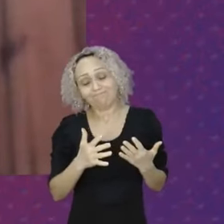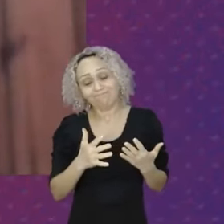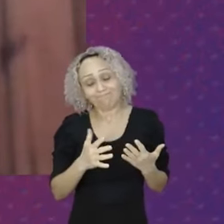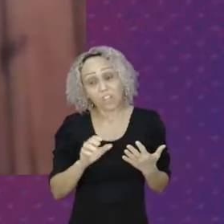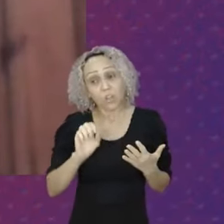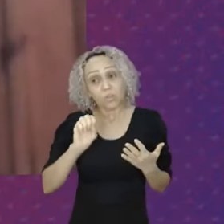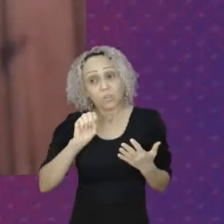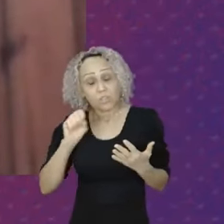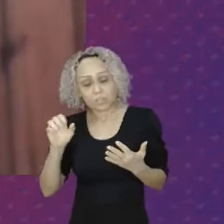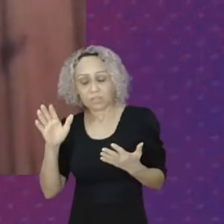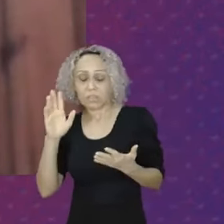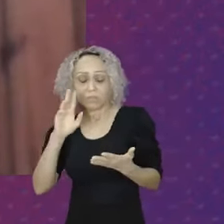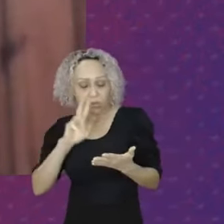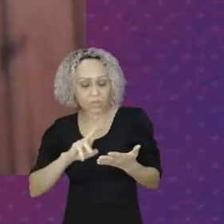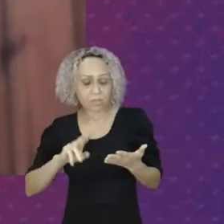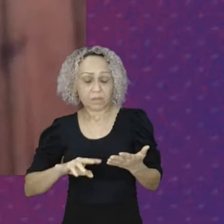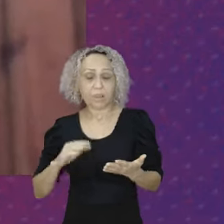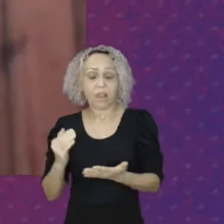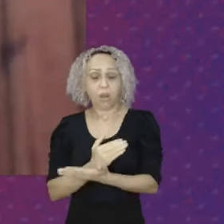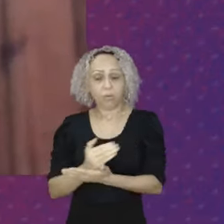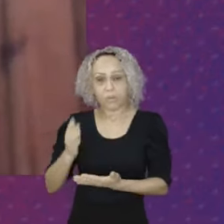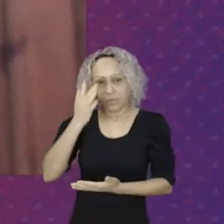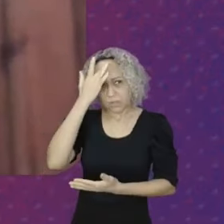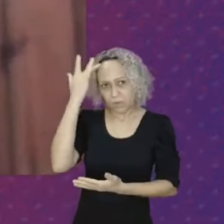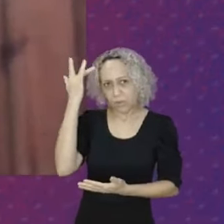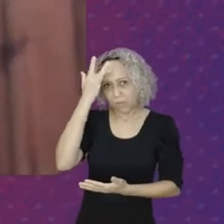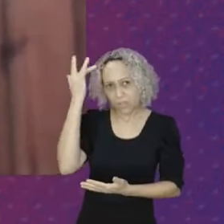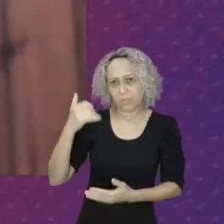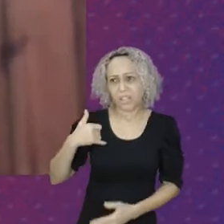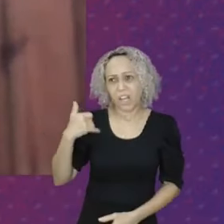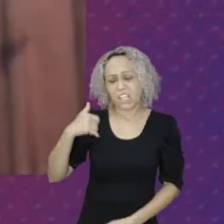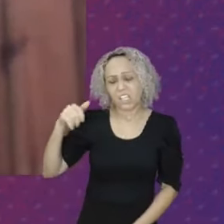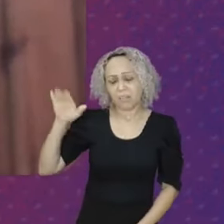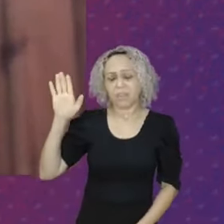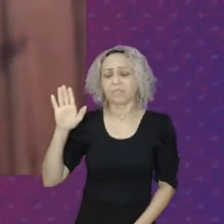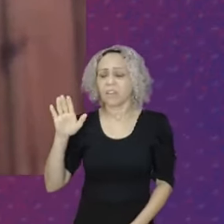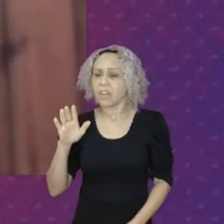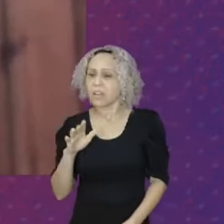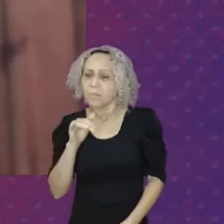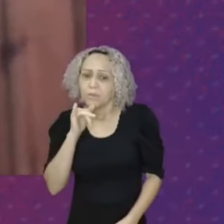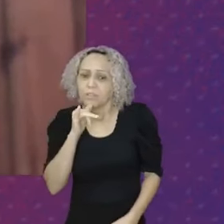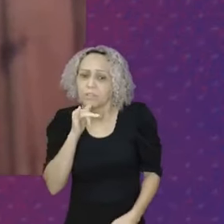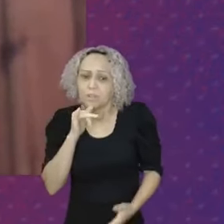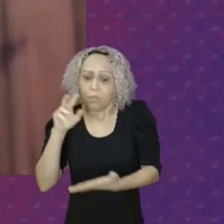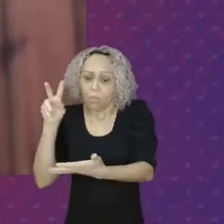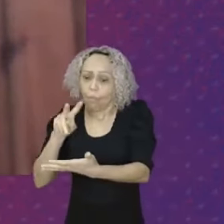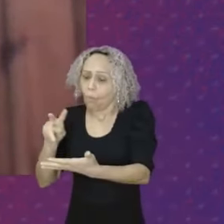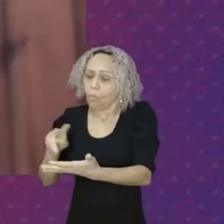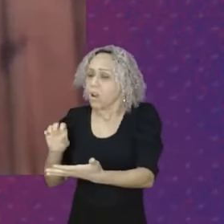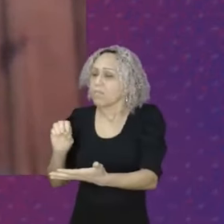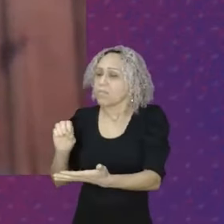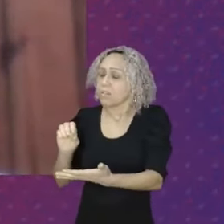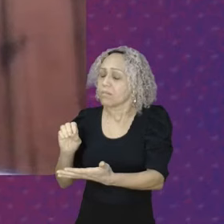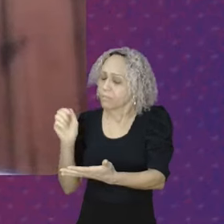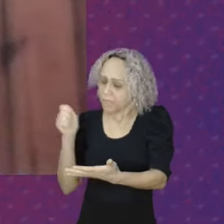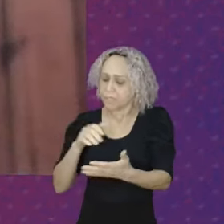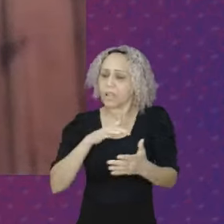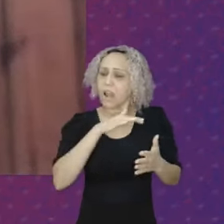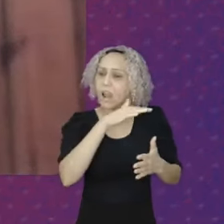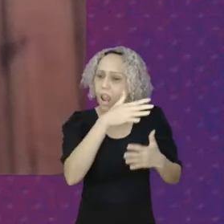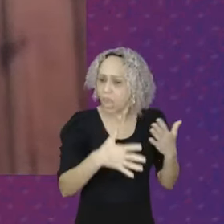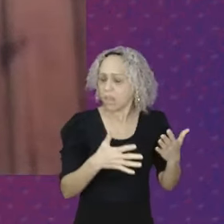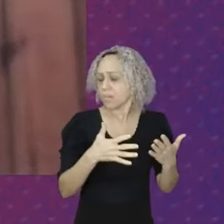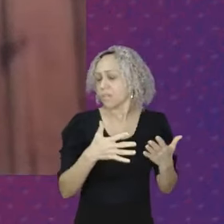mas tem essas pessoas que não né e a gente também precisa de uma acessibilidade programática o que que é ter uma formação tanto